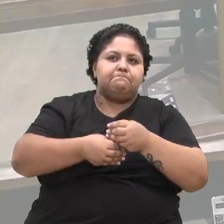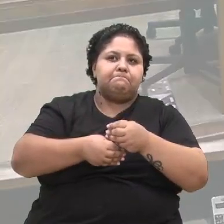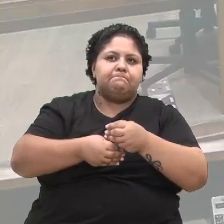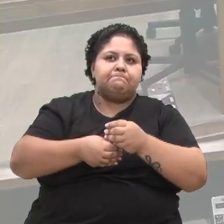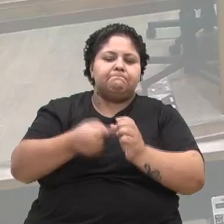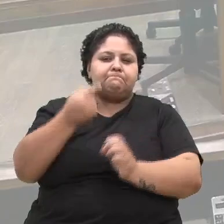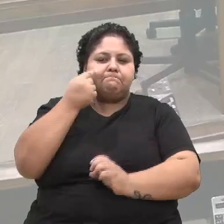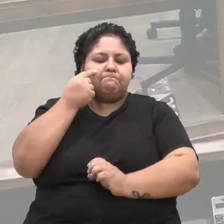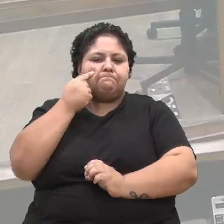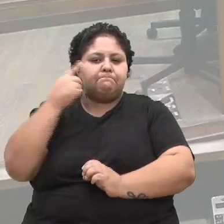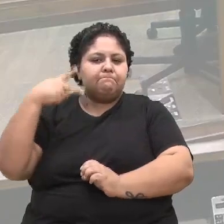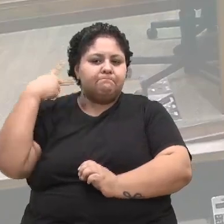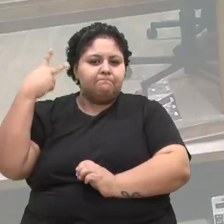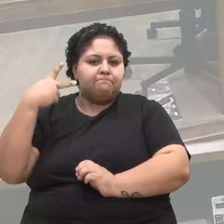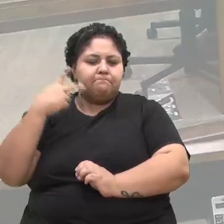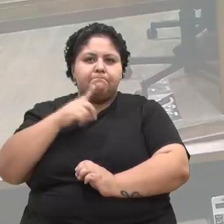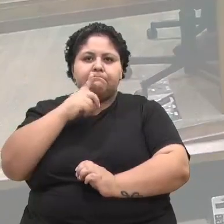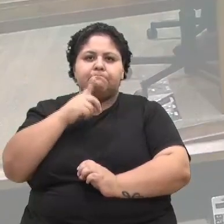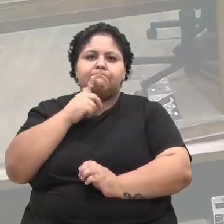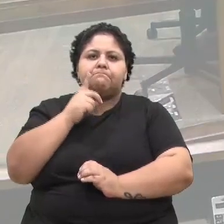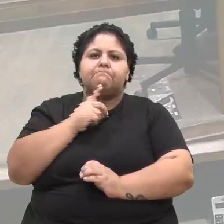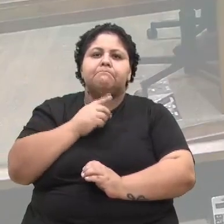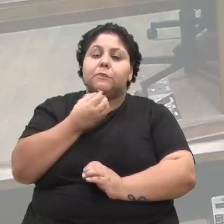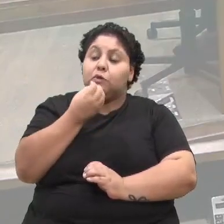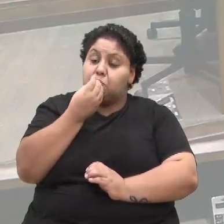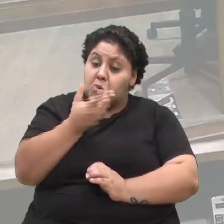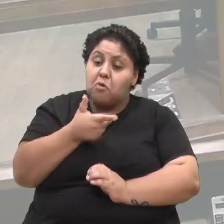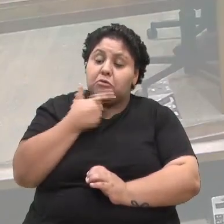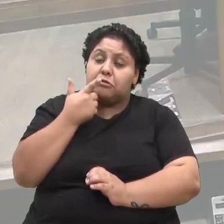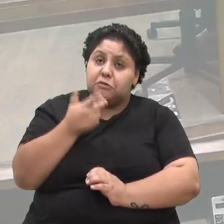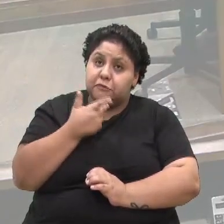Meneguzzi, cirúrgica a sua fala. E eu vou lhe dizer uma coisa.